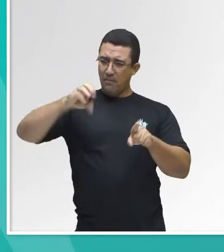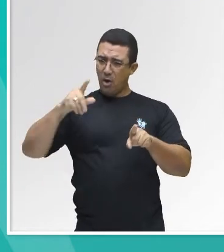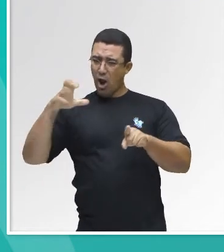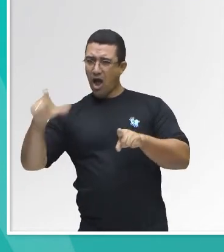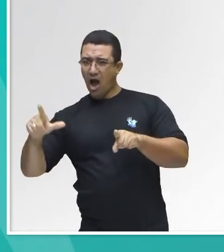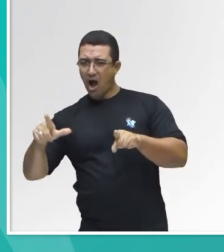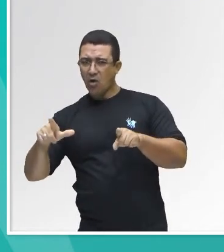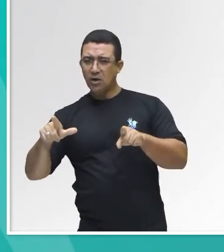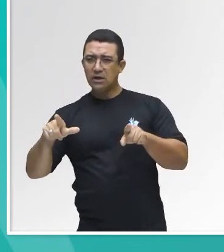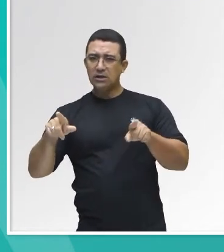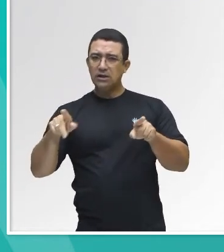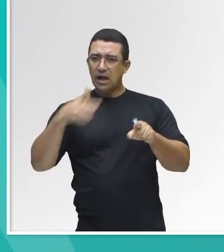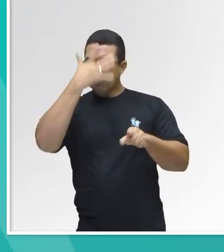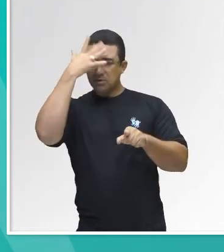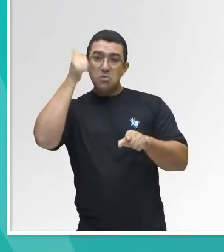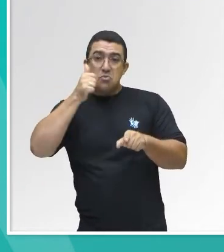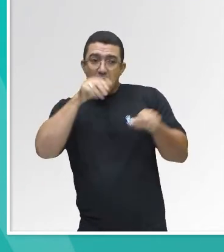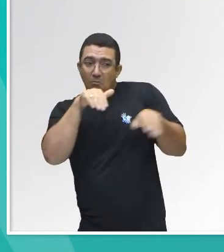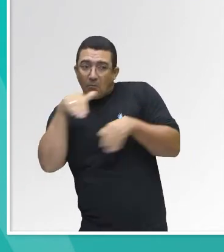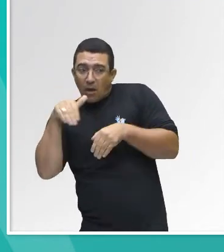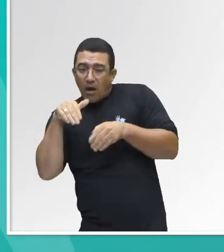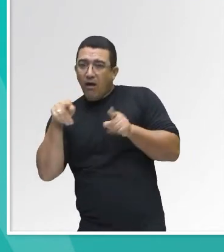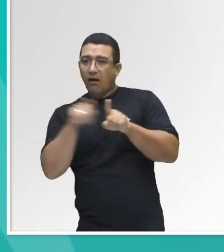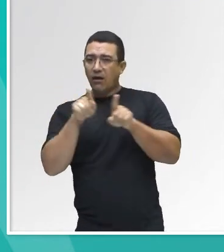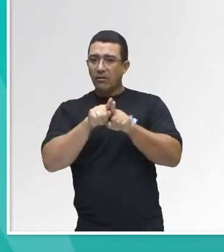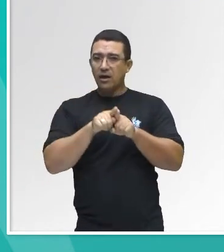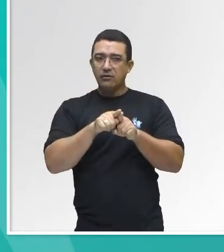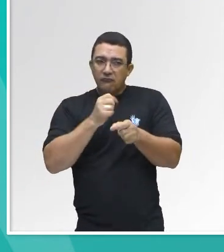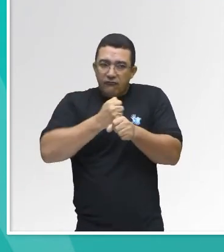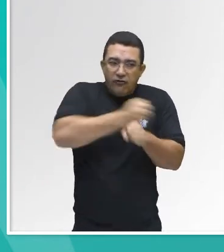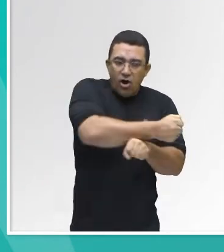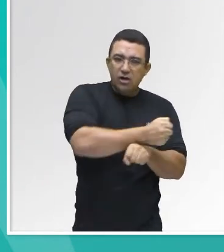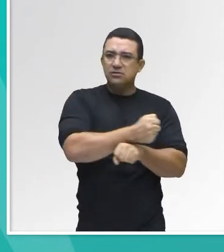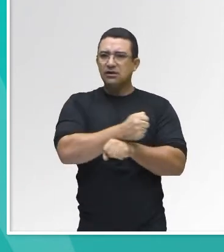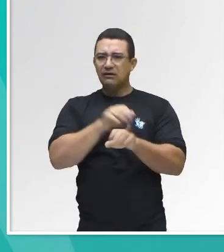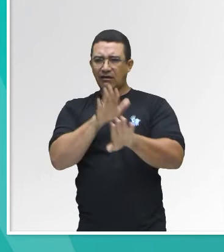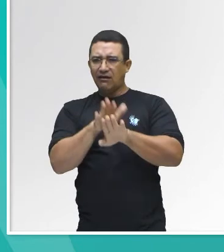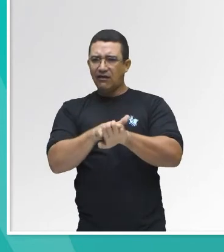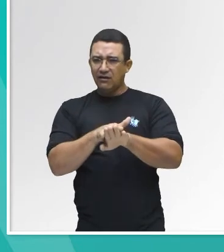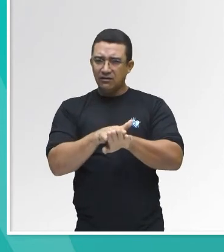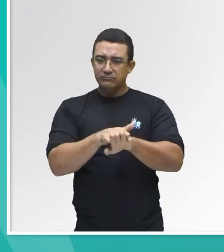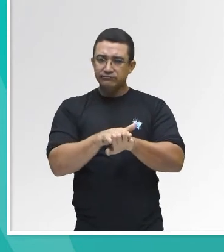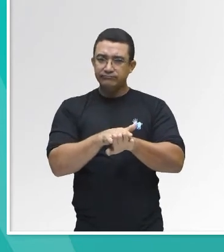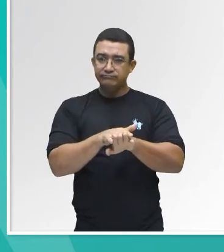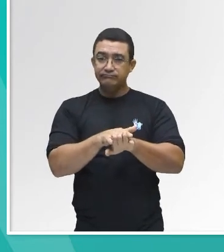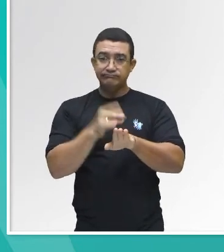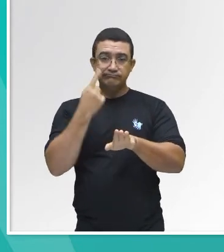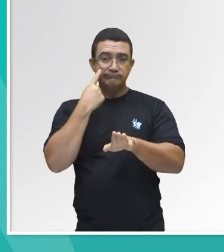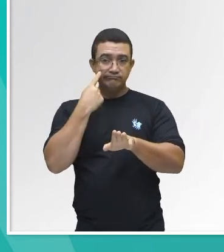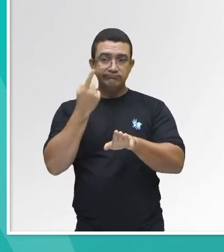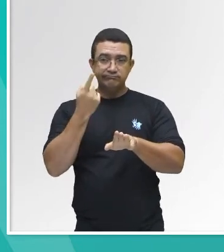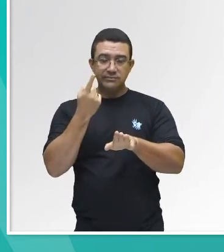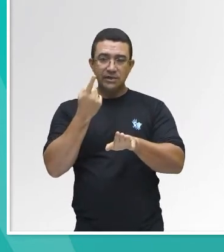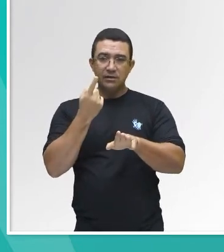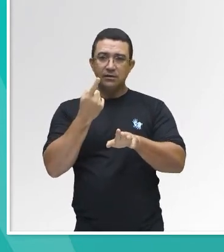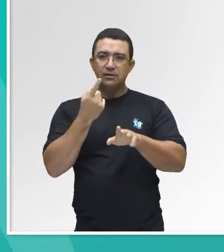você observar que eu coloquei meus dados, eu falei o que está acontecendo com relação a